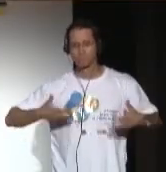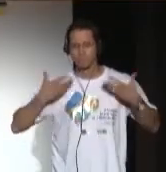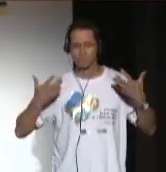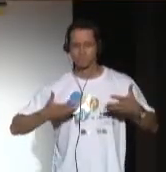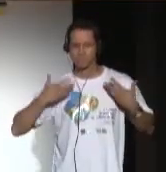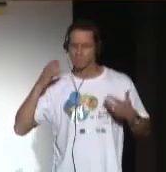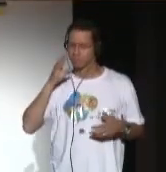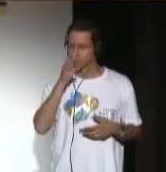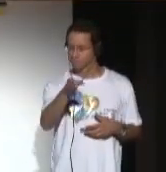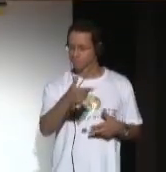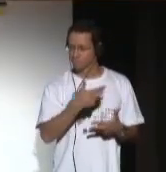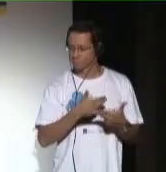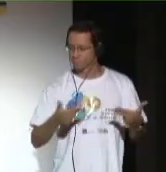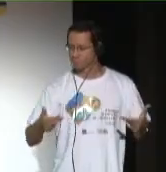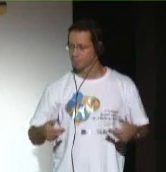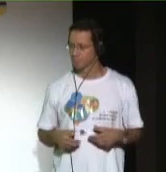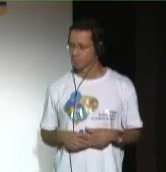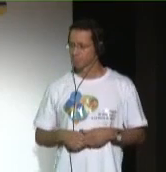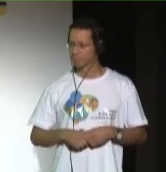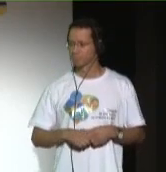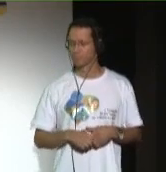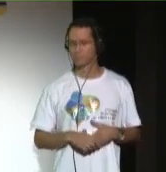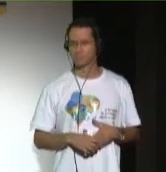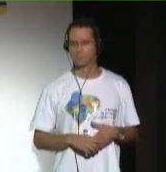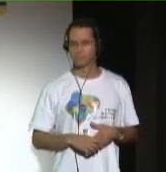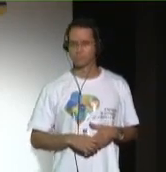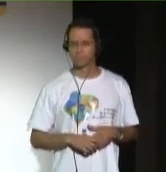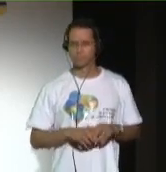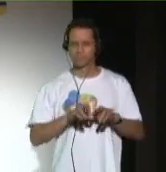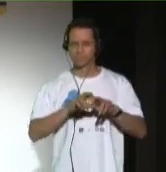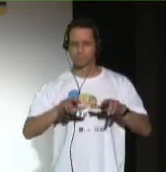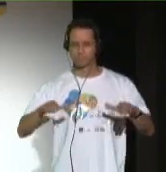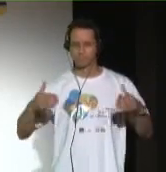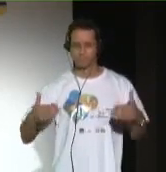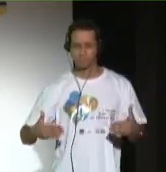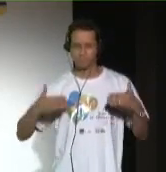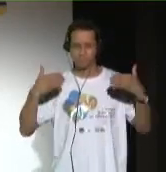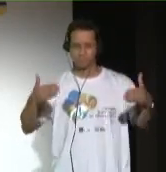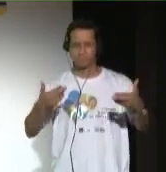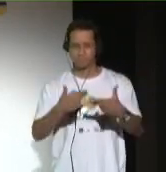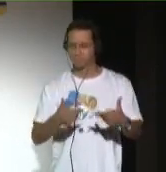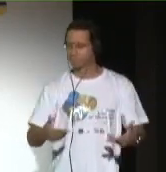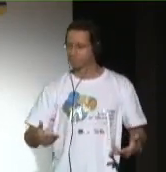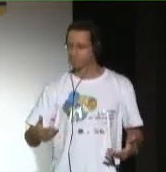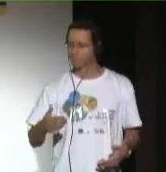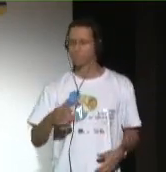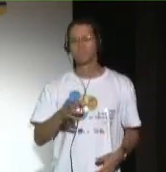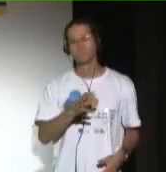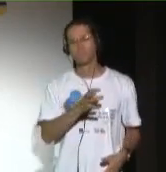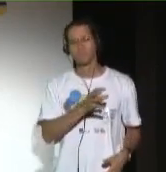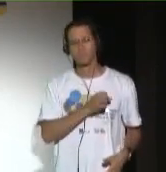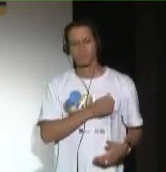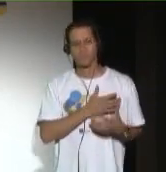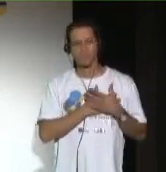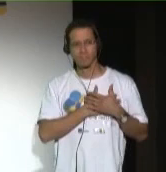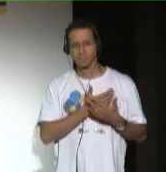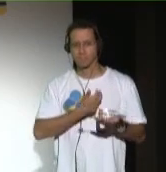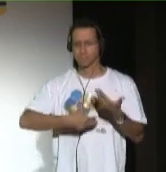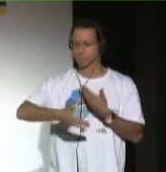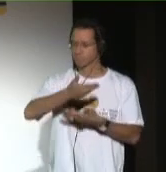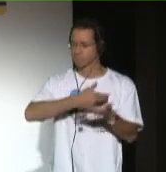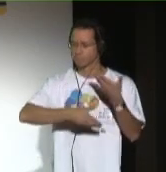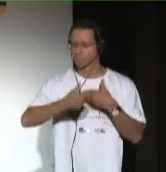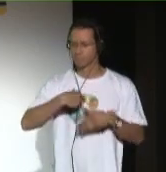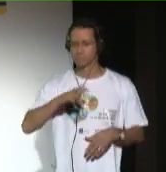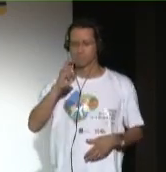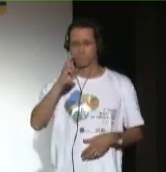Assertividade, o entusiasmo, ou seja, como avançar com as coisas, e o conceito de amabilidade. Eu levei 5